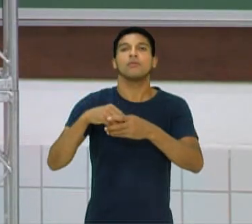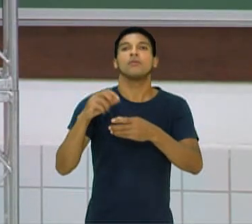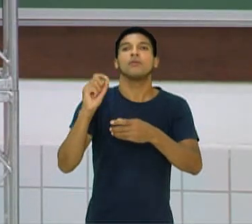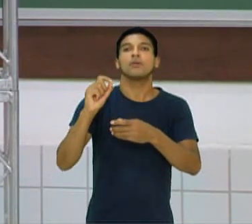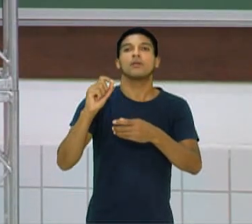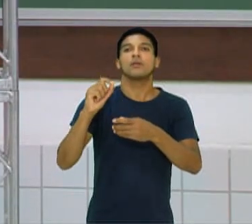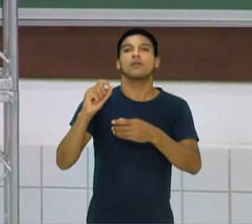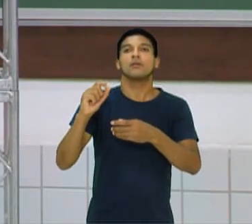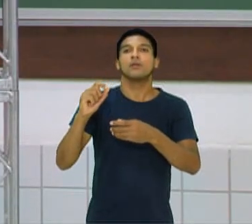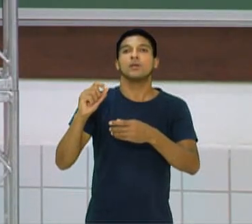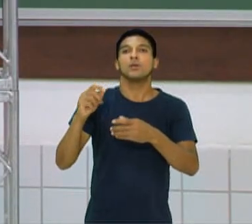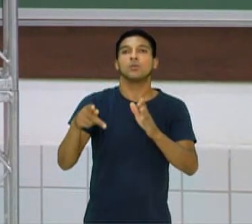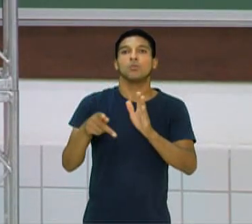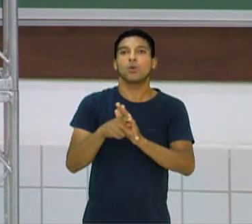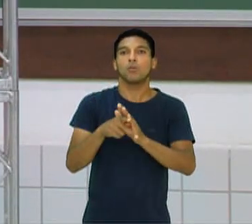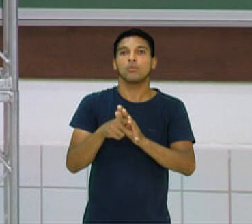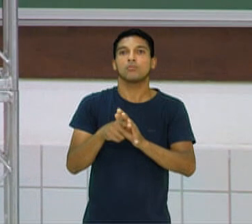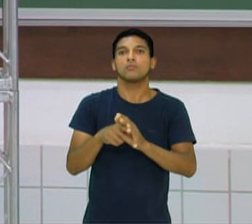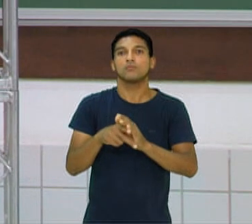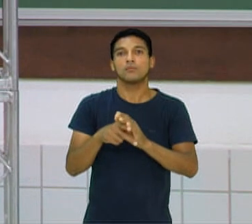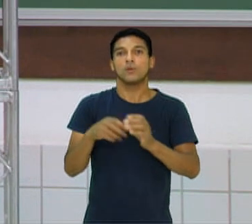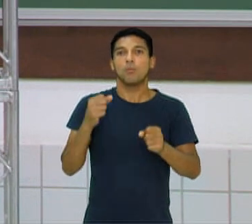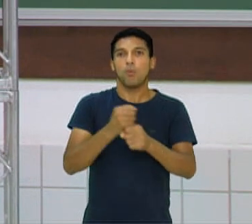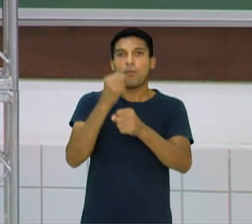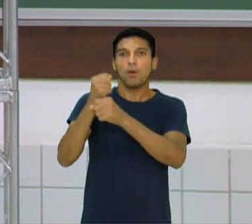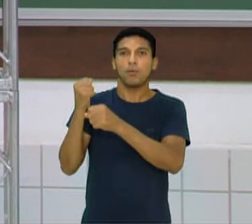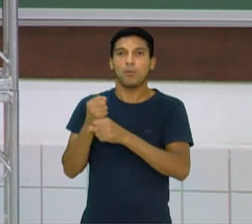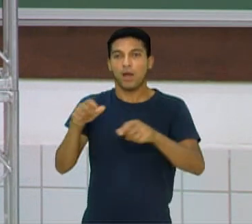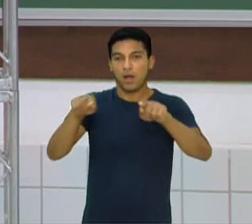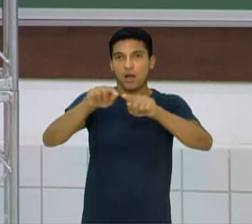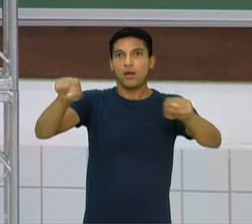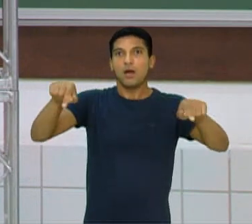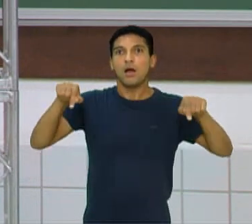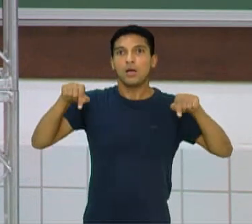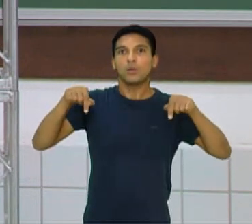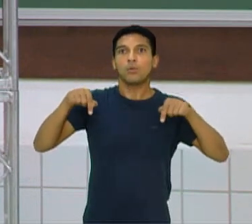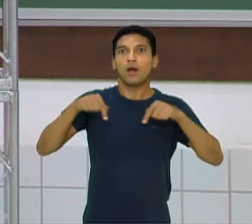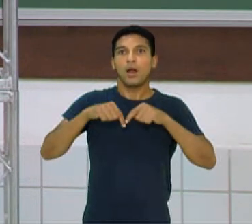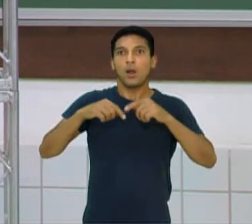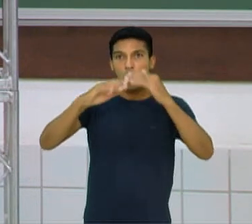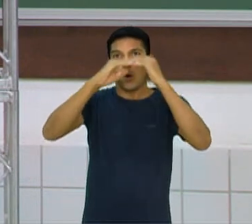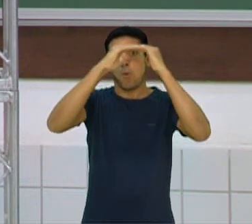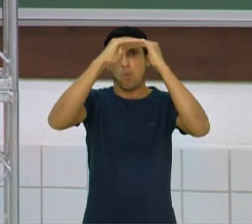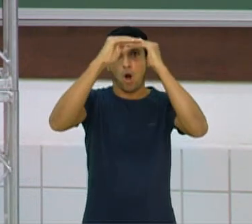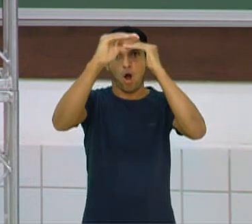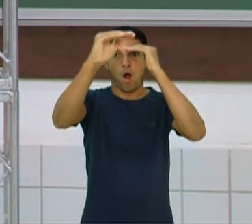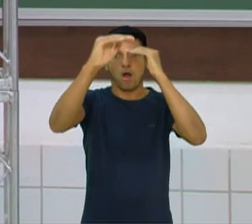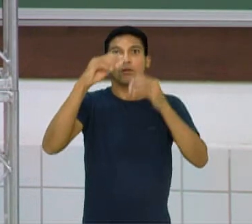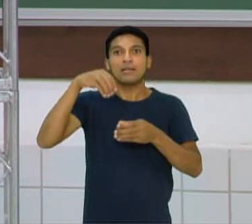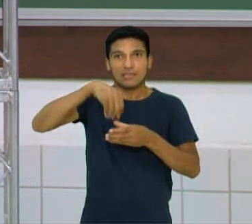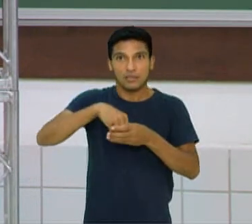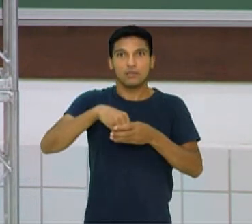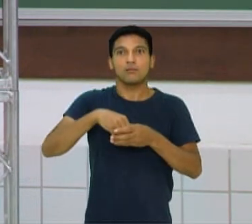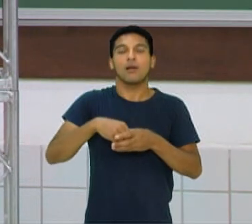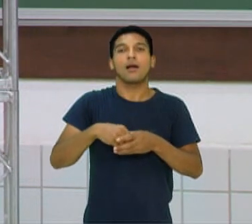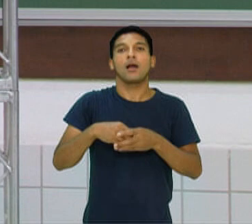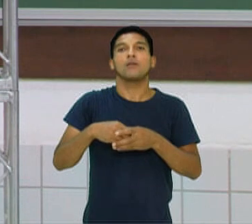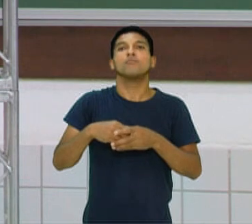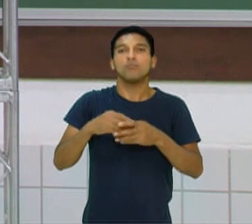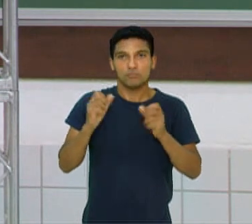em ambientes construídos pelo homem, não há tanto a necessidade da natureza daí nesse ambiente,